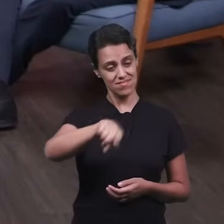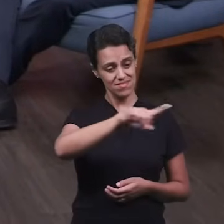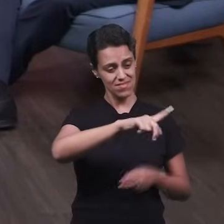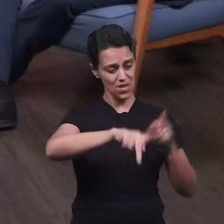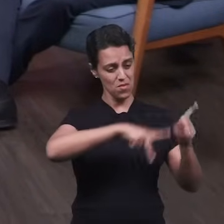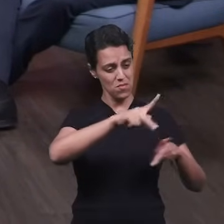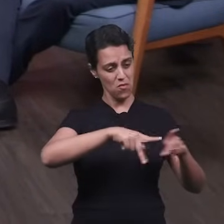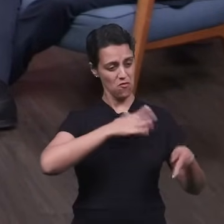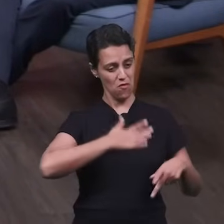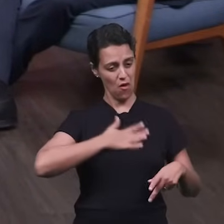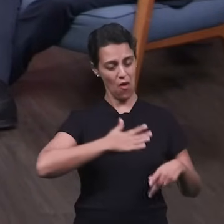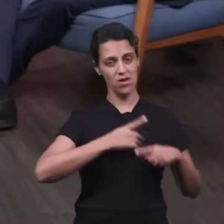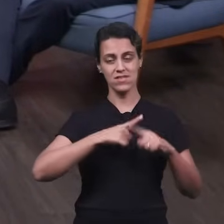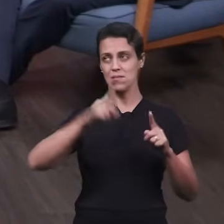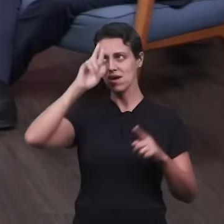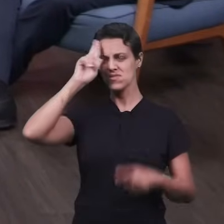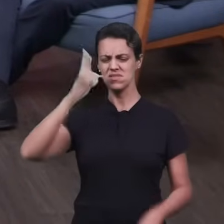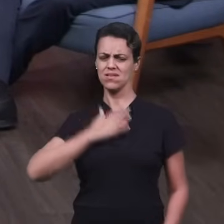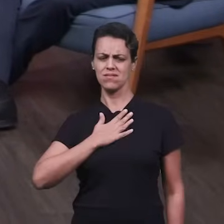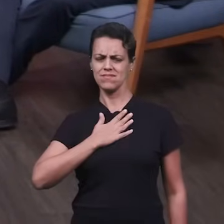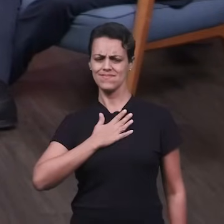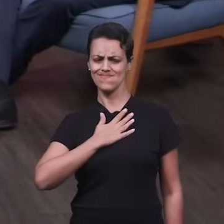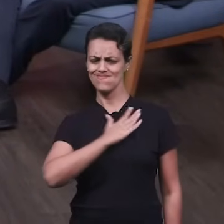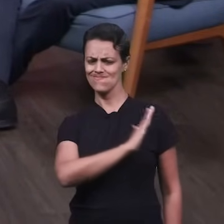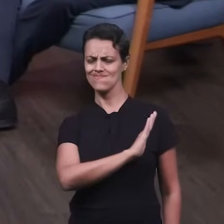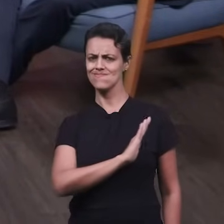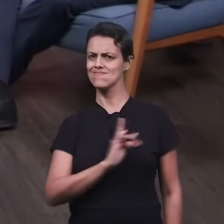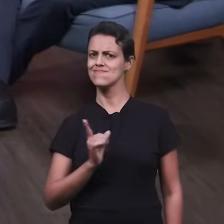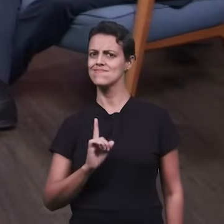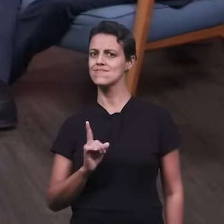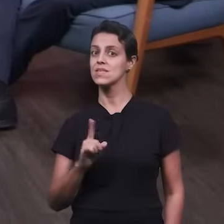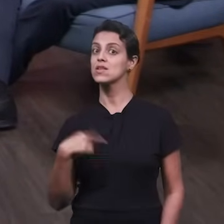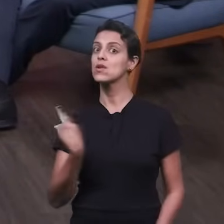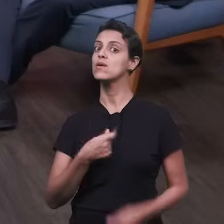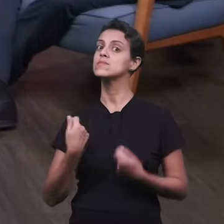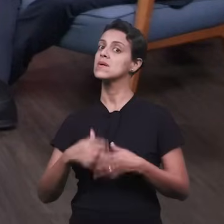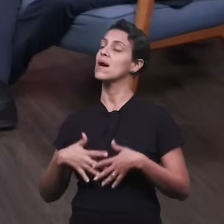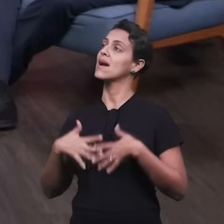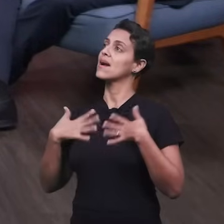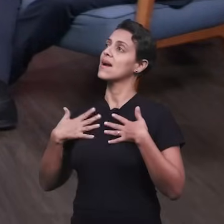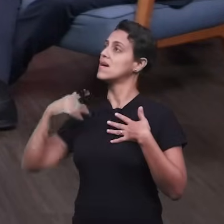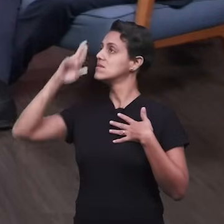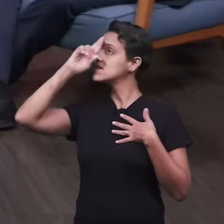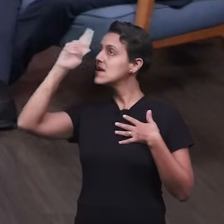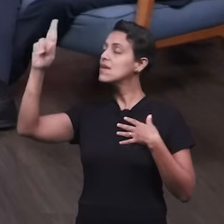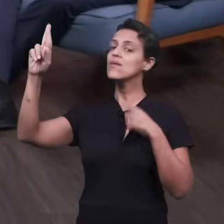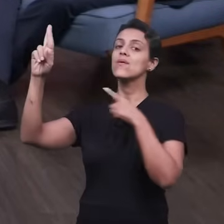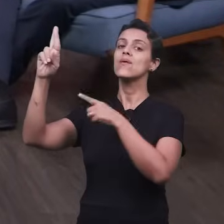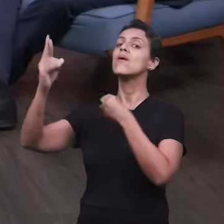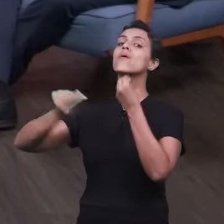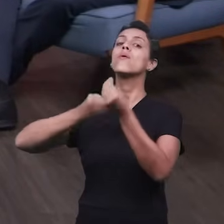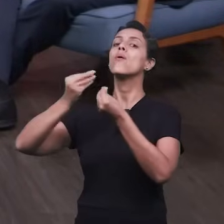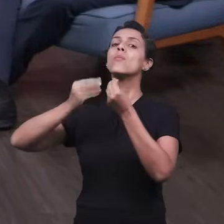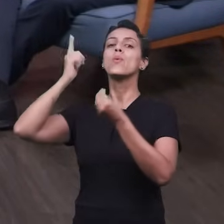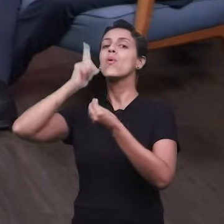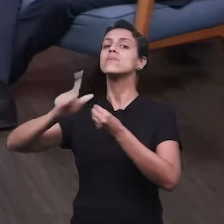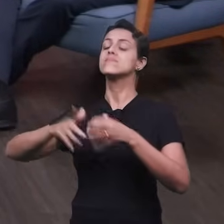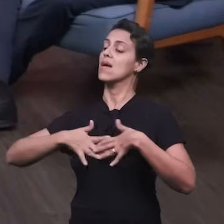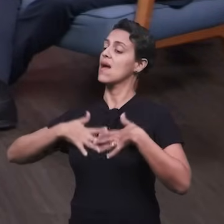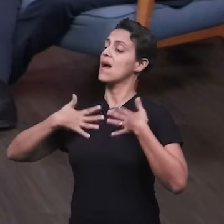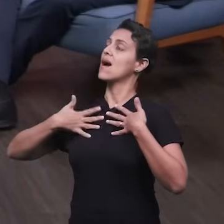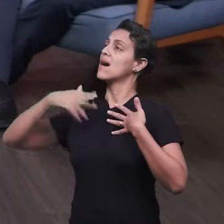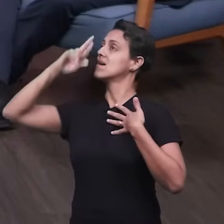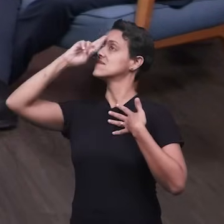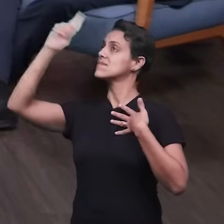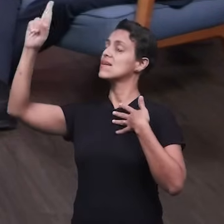está satisfeito, o Senhor está satisfeito também, mas aí que é o problema. Então nós temos que ser agradável ao Senhor. Como vai ser agradável ao Senhor? Aí que é a questão. Se